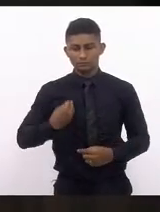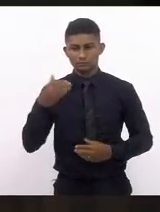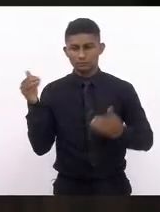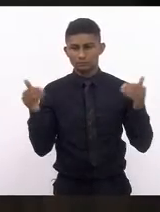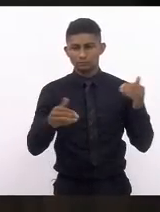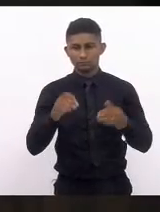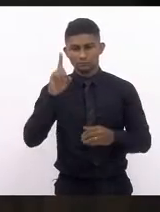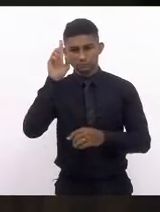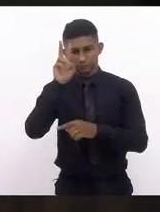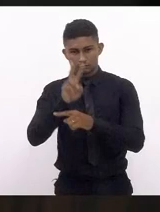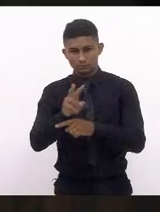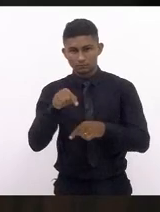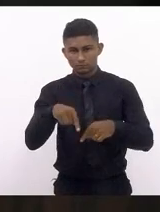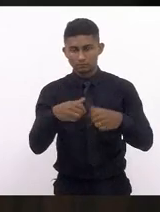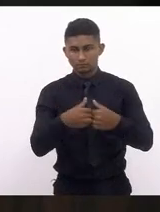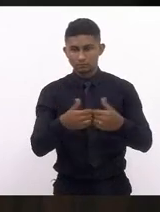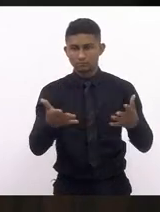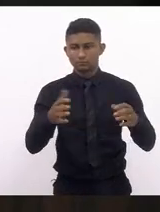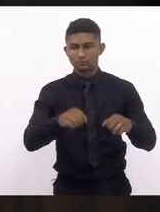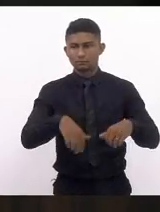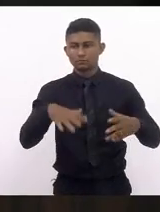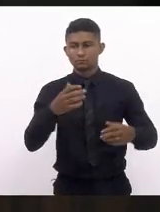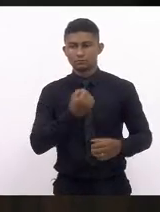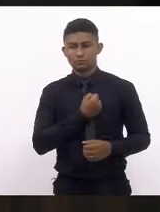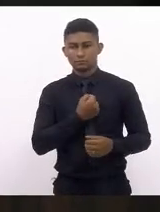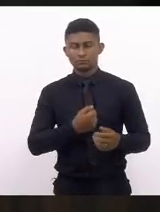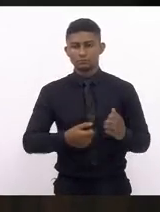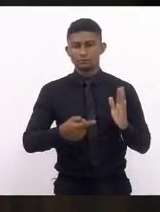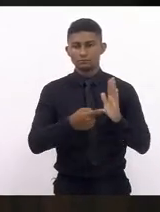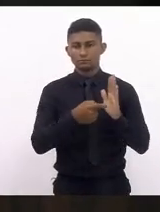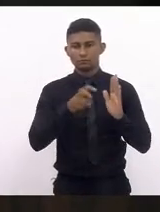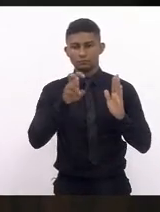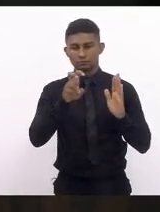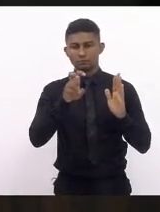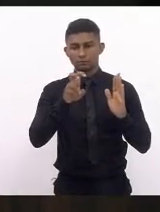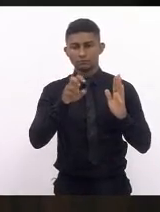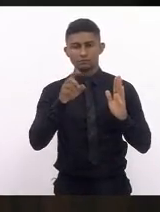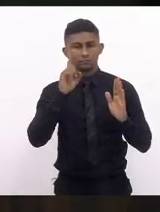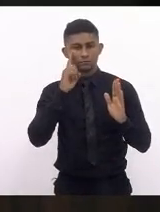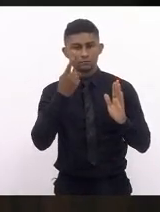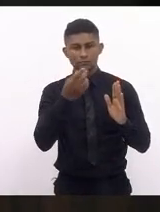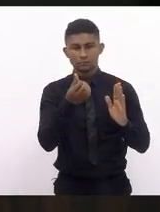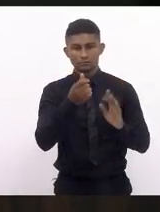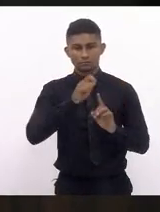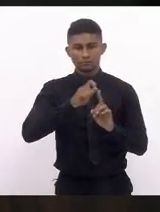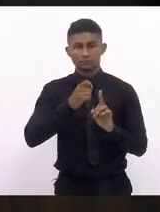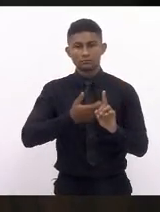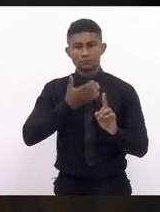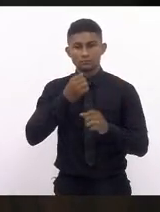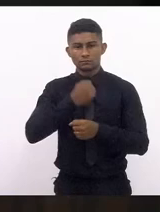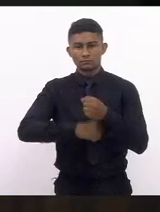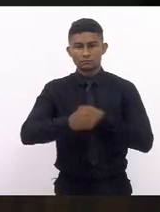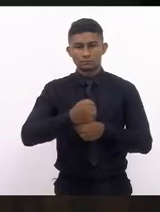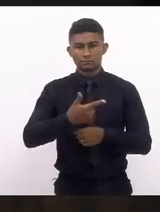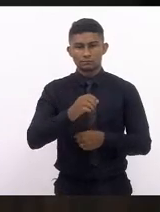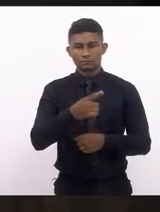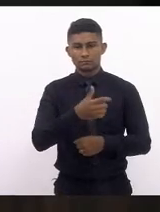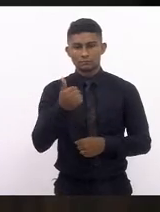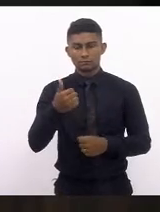sobre a proteção de Deus eles temos nosso trabalho está aberta 5ª sessão extraordinária do dia Dezesseis de dezembro de 21